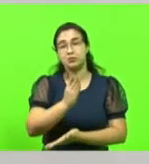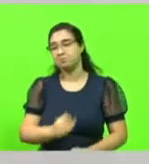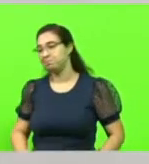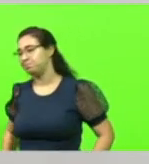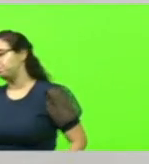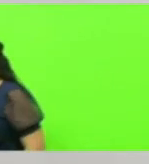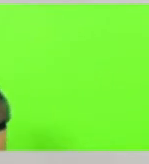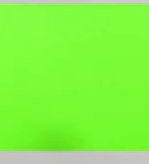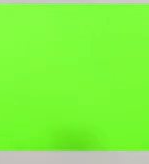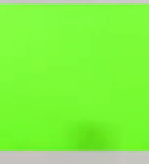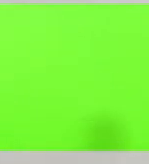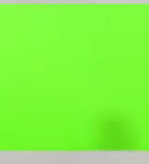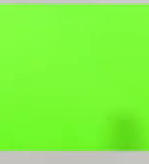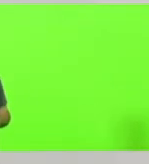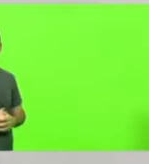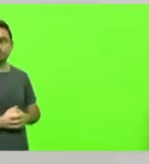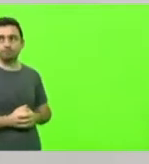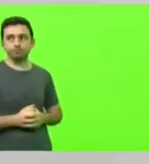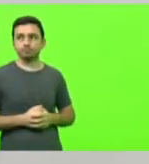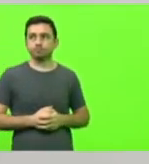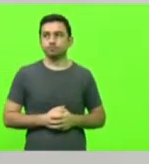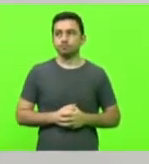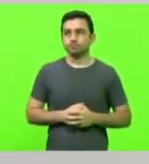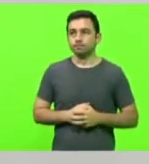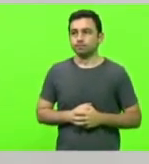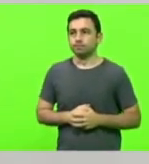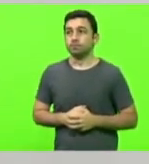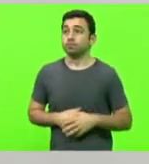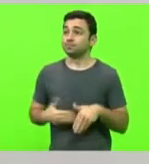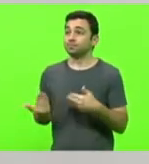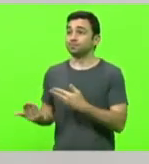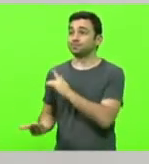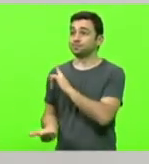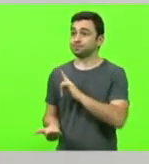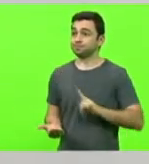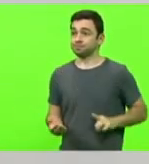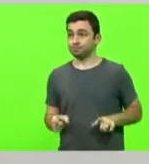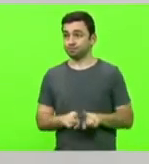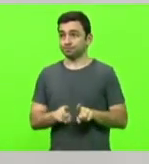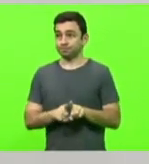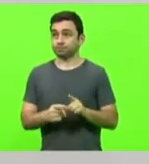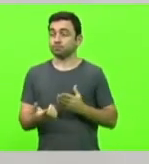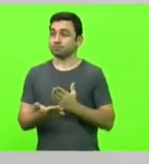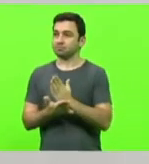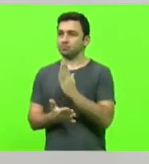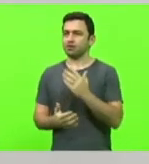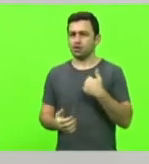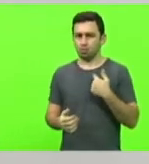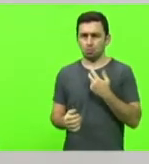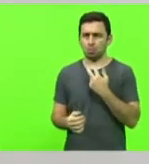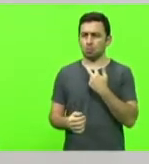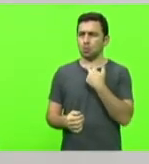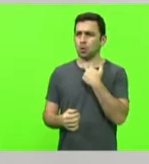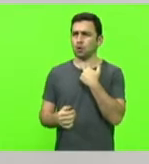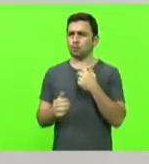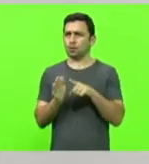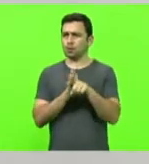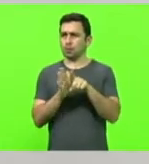sancionadas posteriormente pelo próprio governador. Então, isso quer dizer que eu não posso questionar aqui dentro? Estou separando esse material.